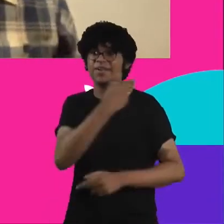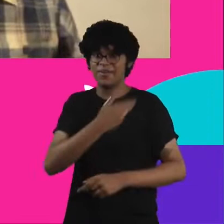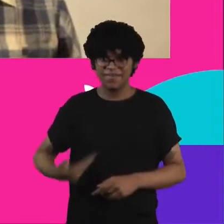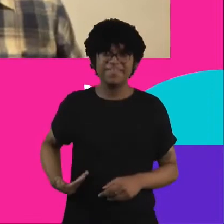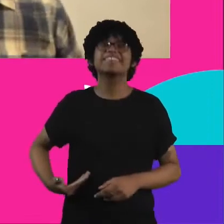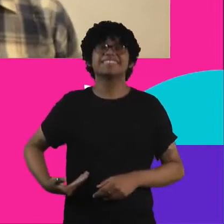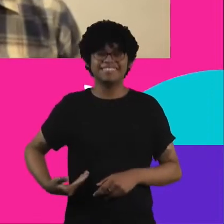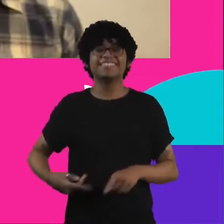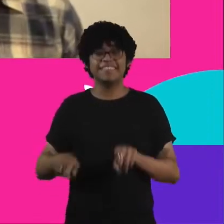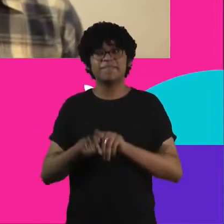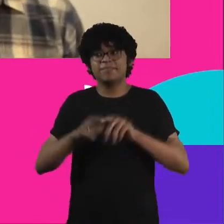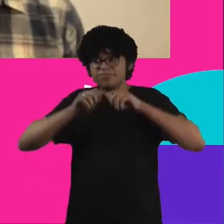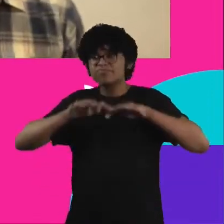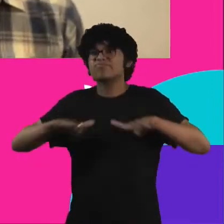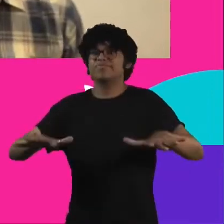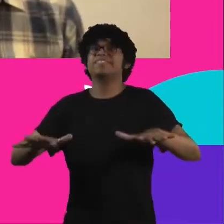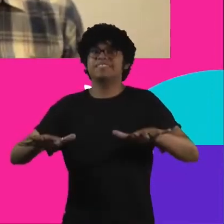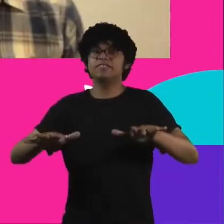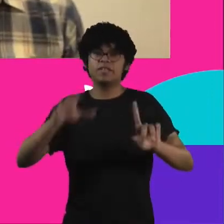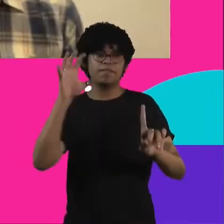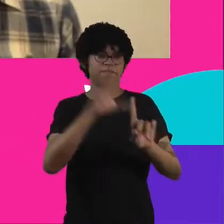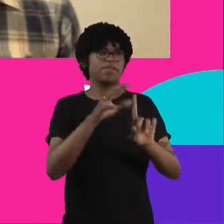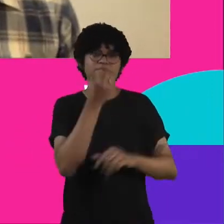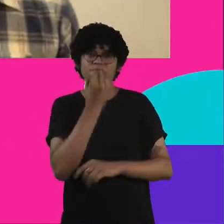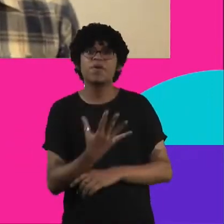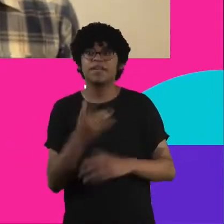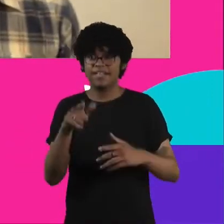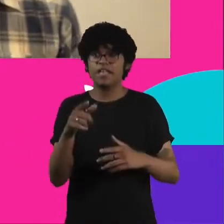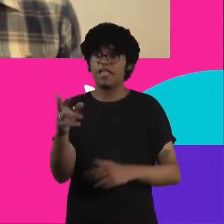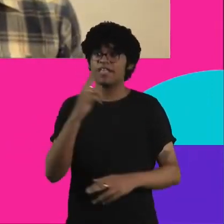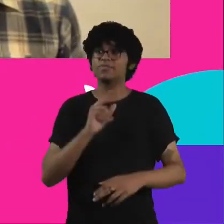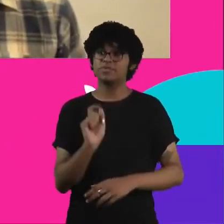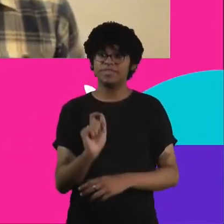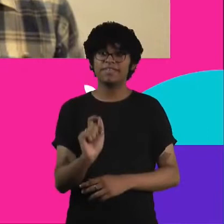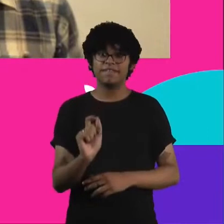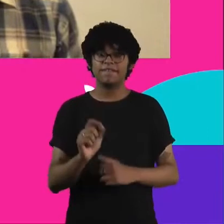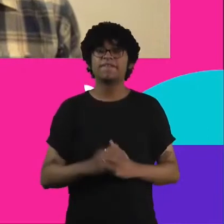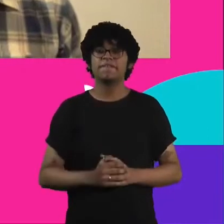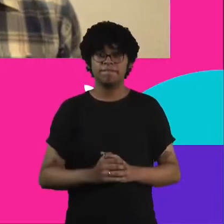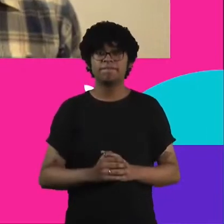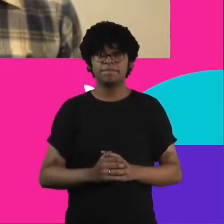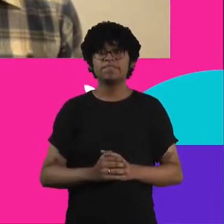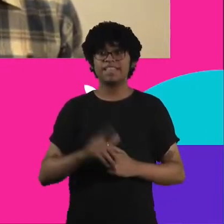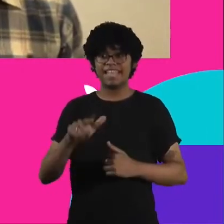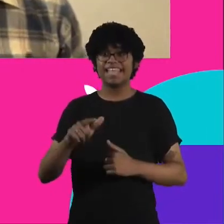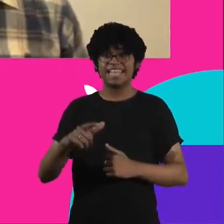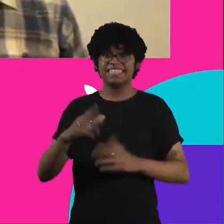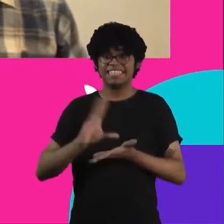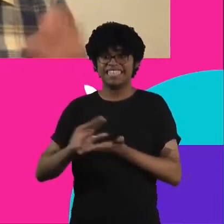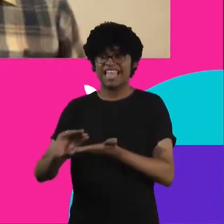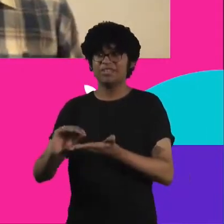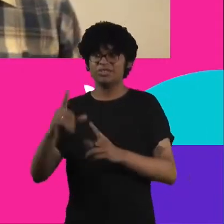os dados por caridade, para a caridade, para o bem social? Isso resultou na